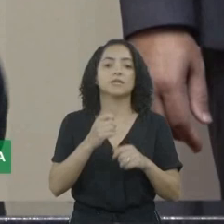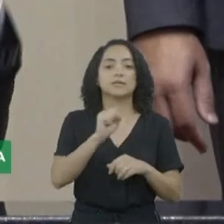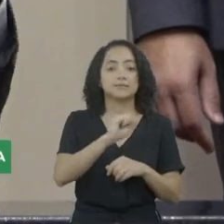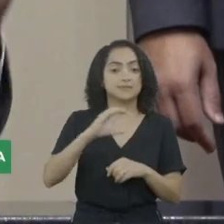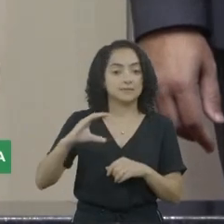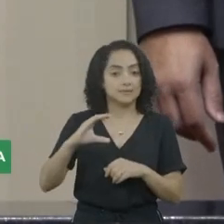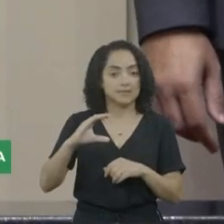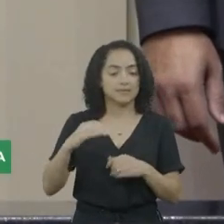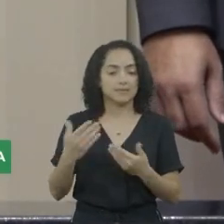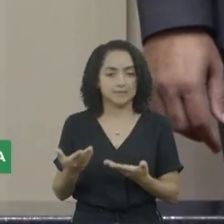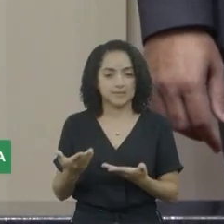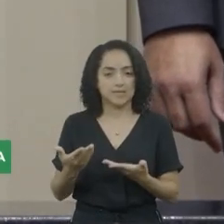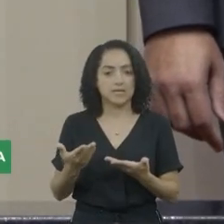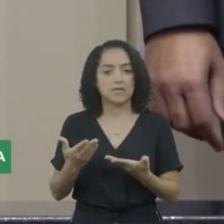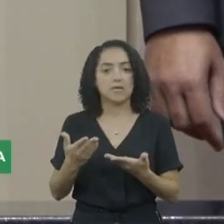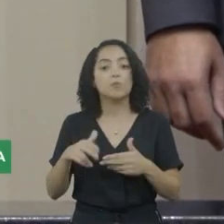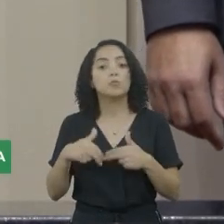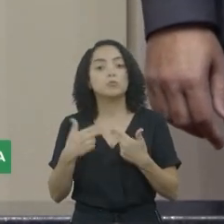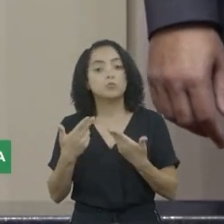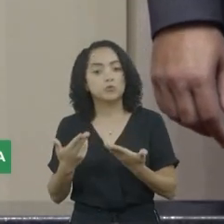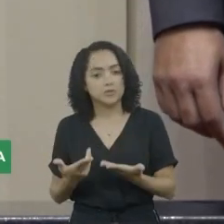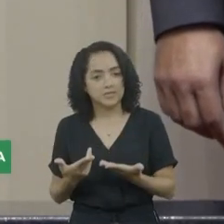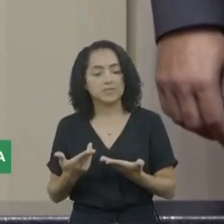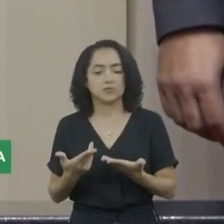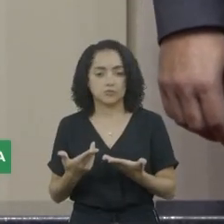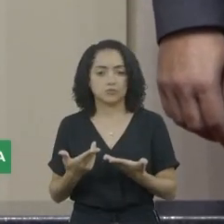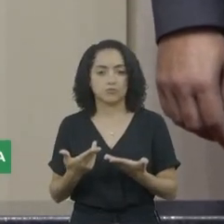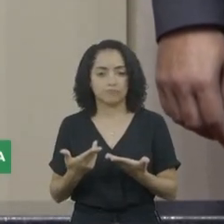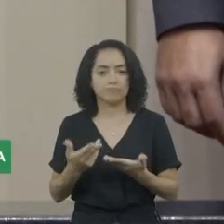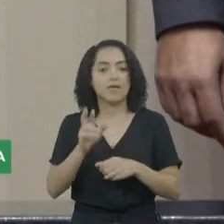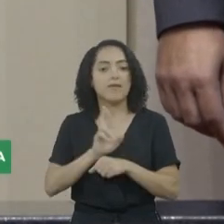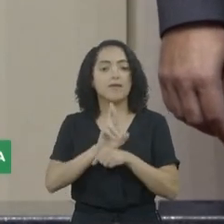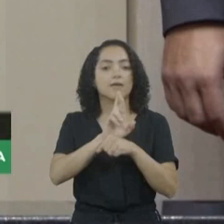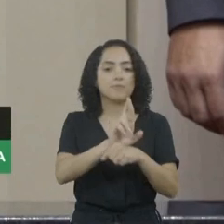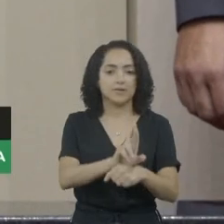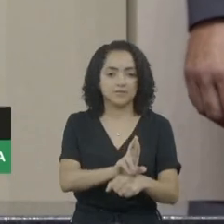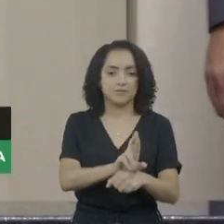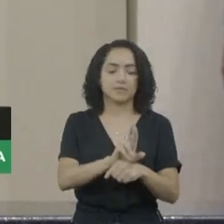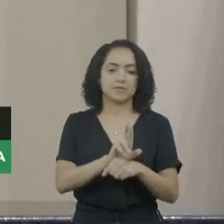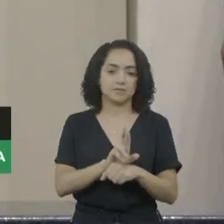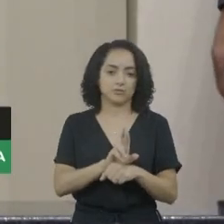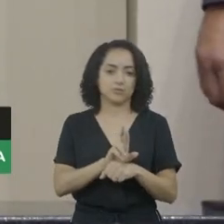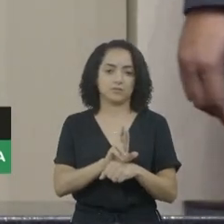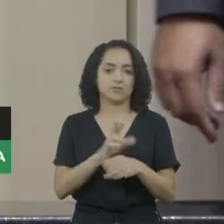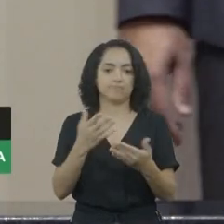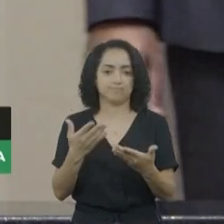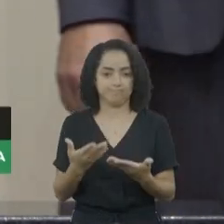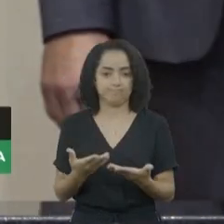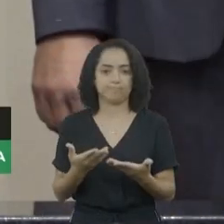Por isso somos legítimos representantes de um